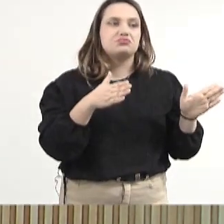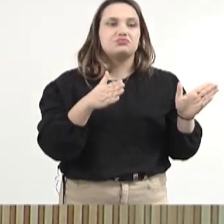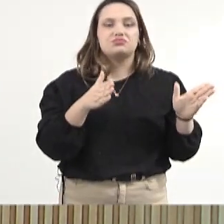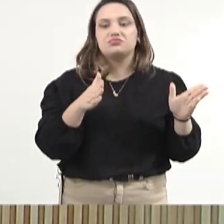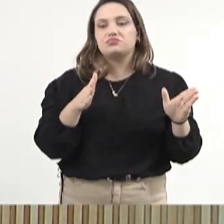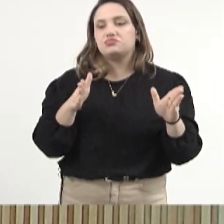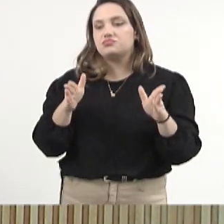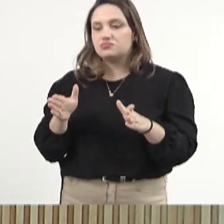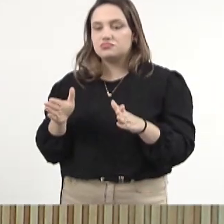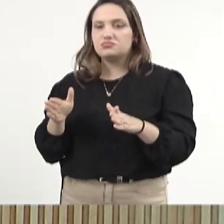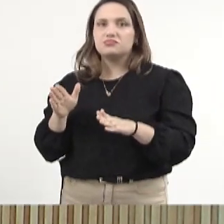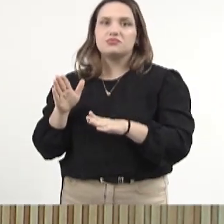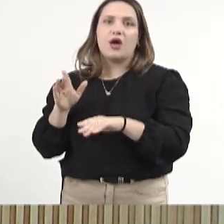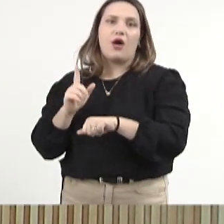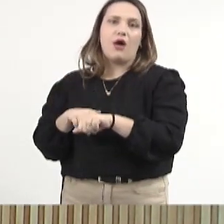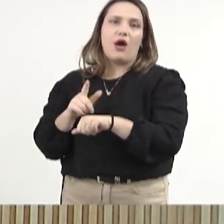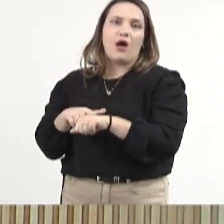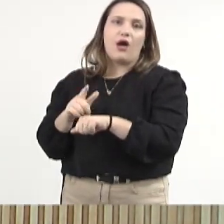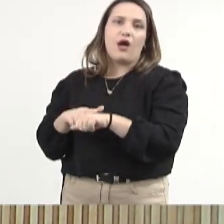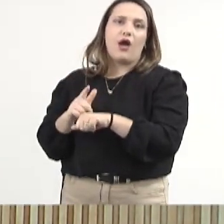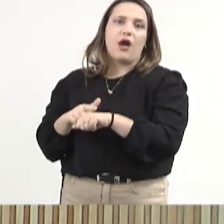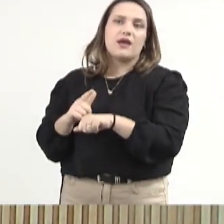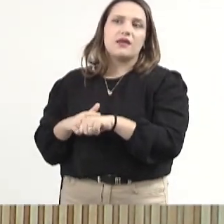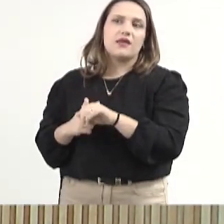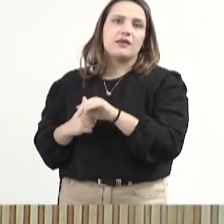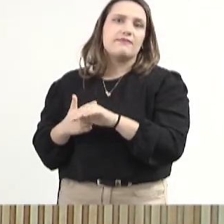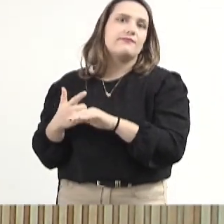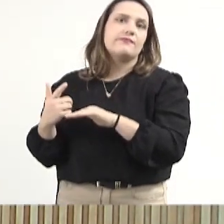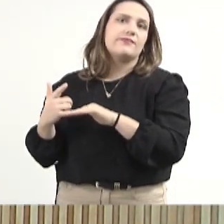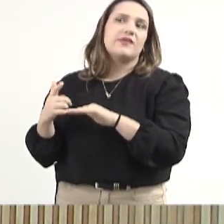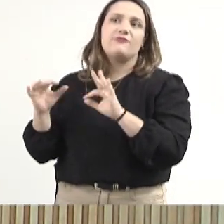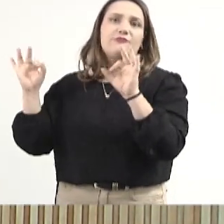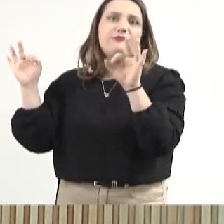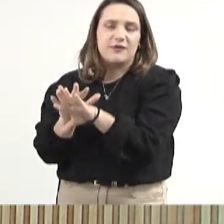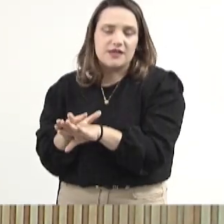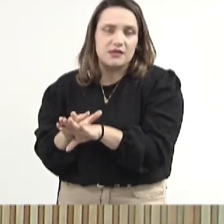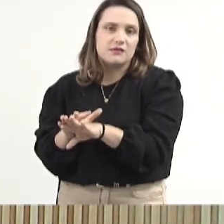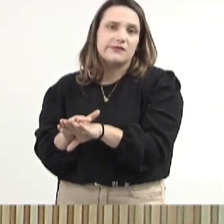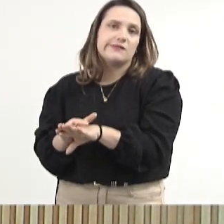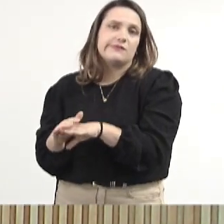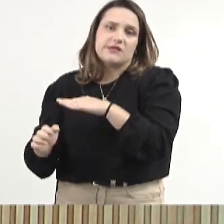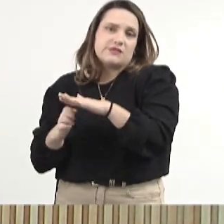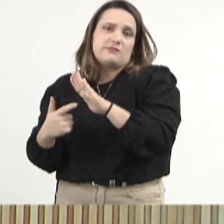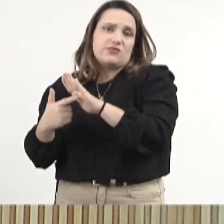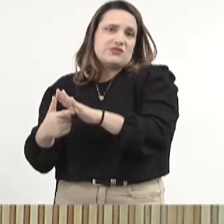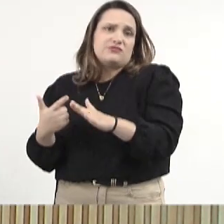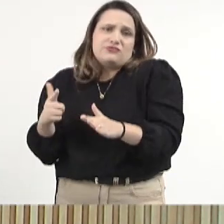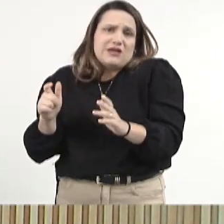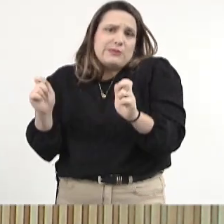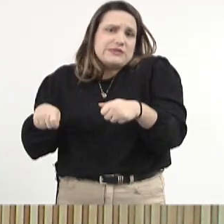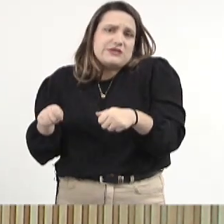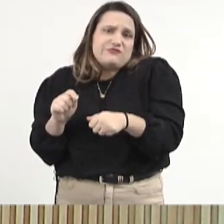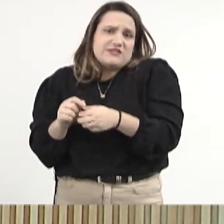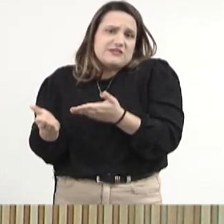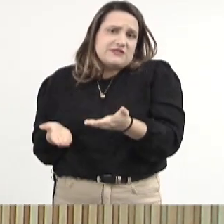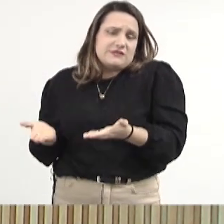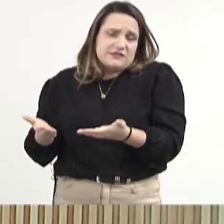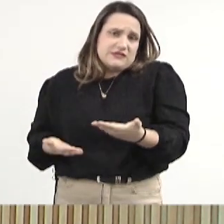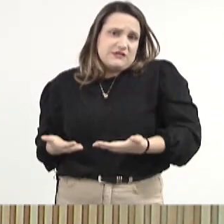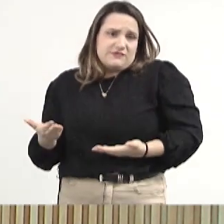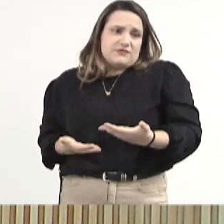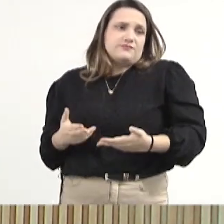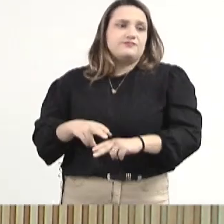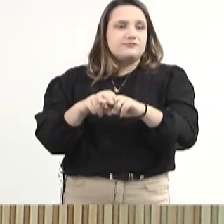fase da habilitação, depois de muito tempo, aí sim se percebe que aquela empresa não pode executar aquele serviço. Então, por isso, o governo do